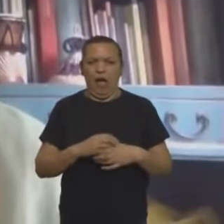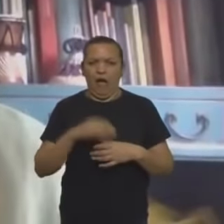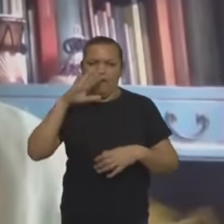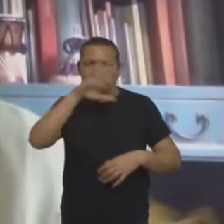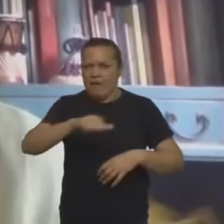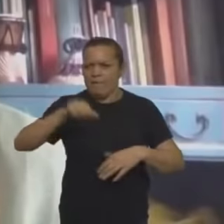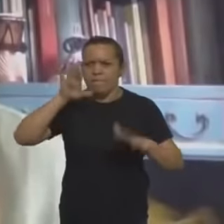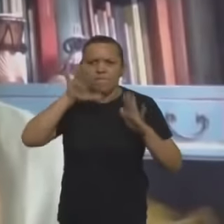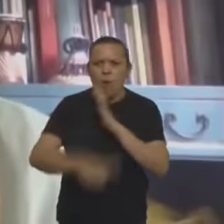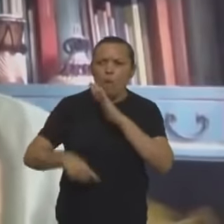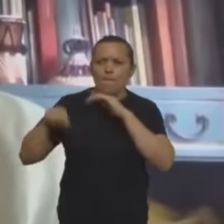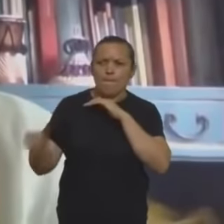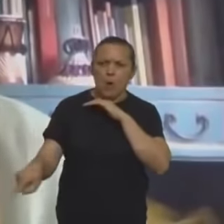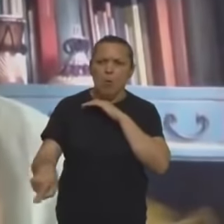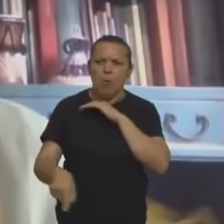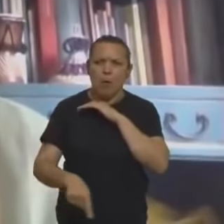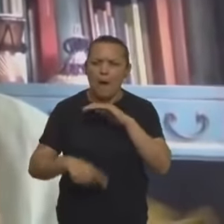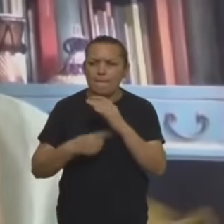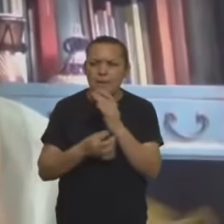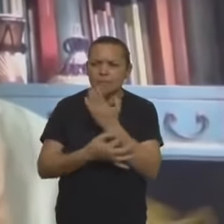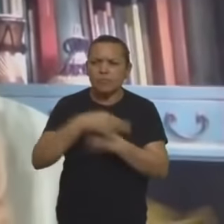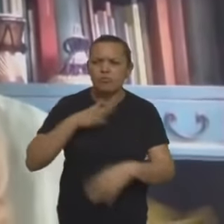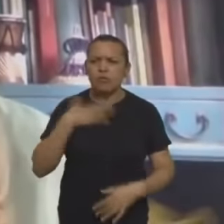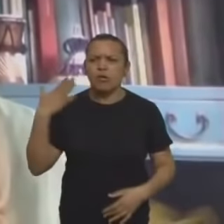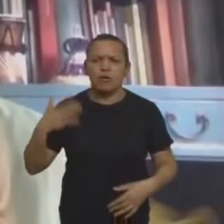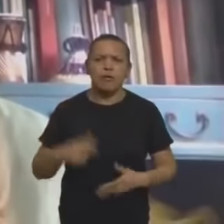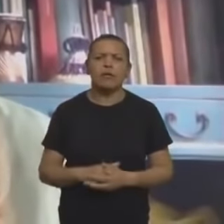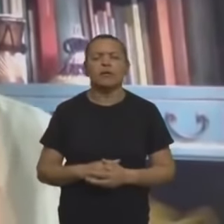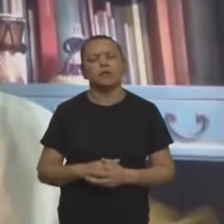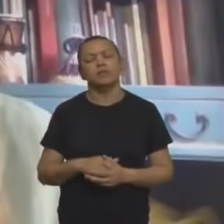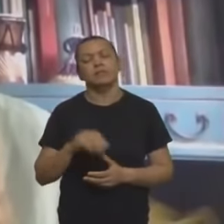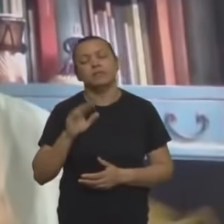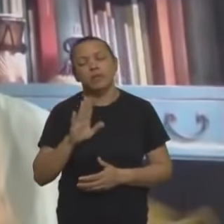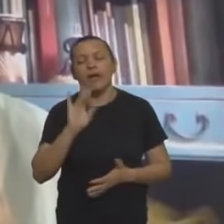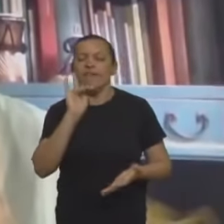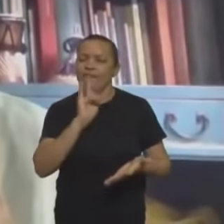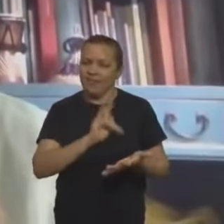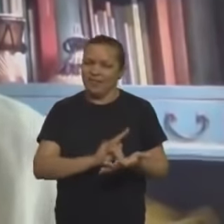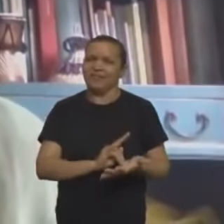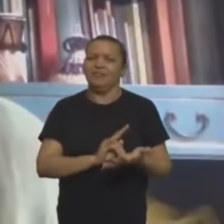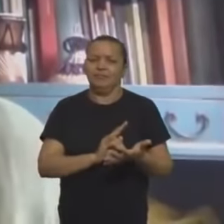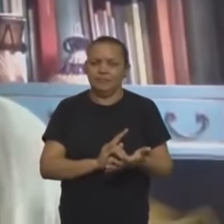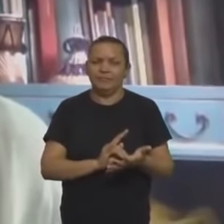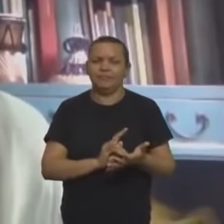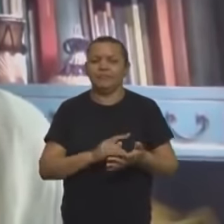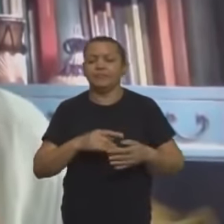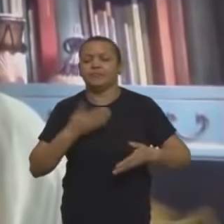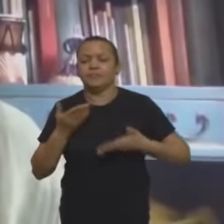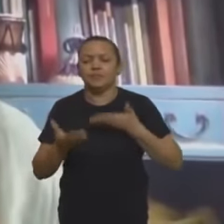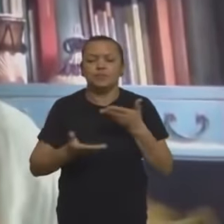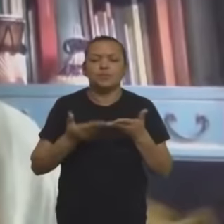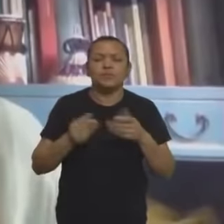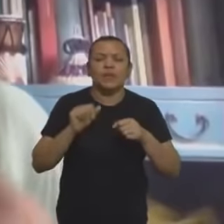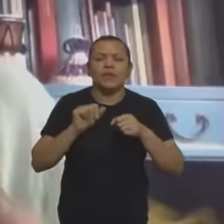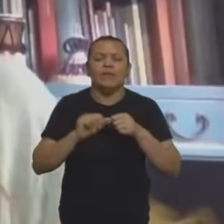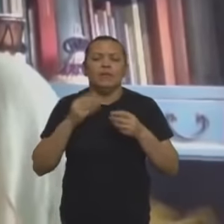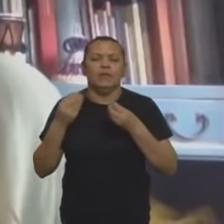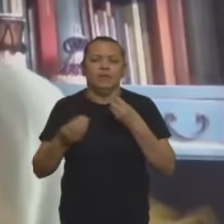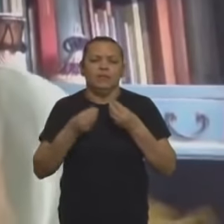de ladra, que pesado, que difícil, mas é a realidade, né? Então, vamos tratar da realidade,